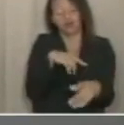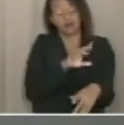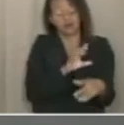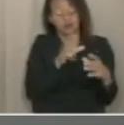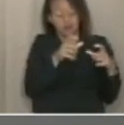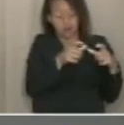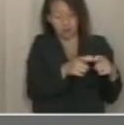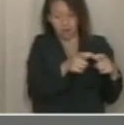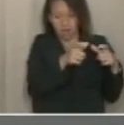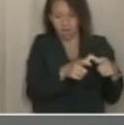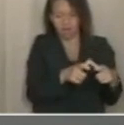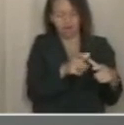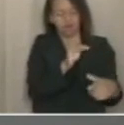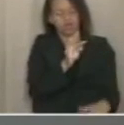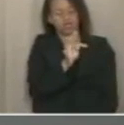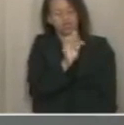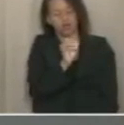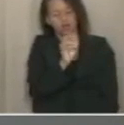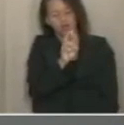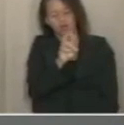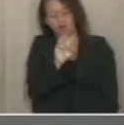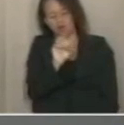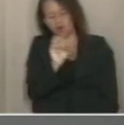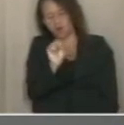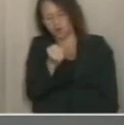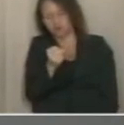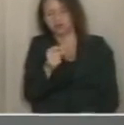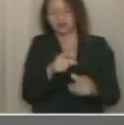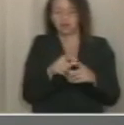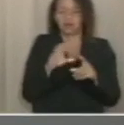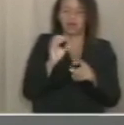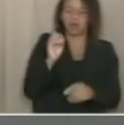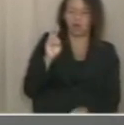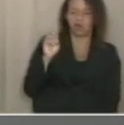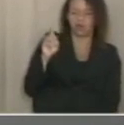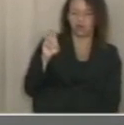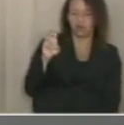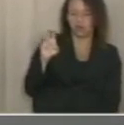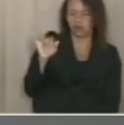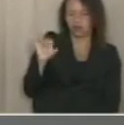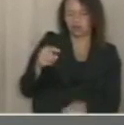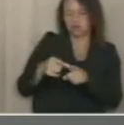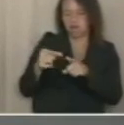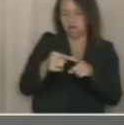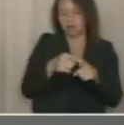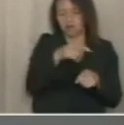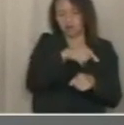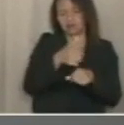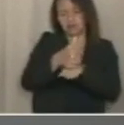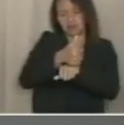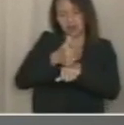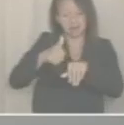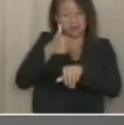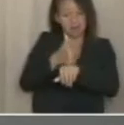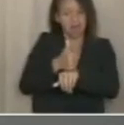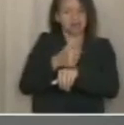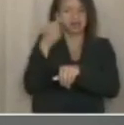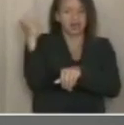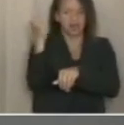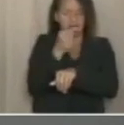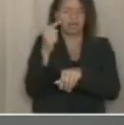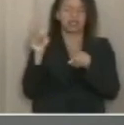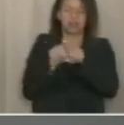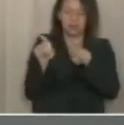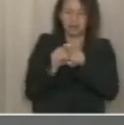cordeiro e os torroes necessita de reparos com urgência o ambiente na praça está propício para a ação da